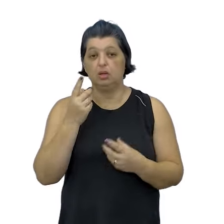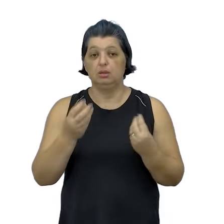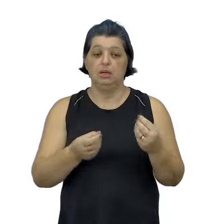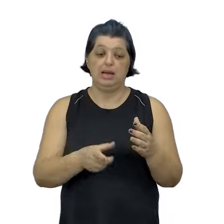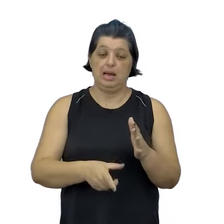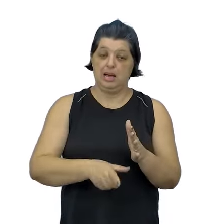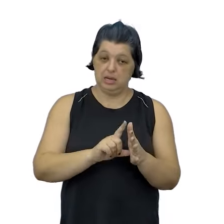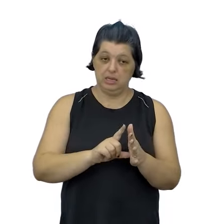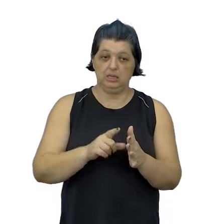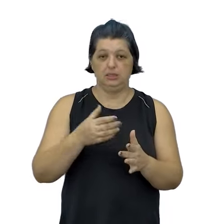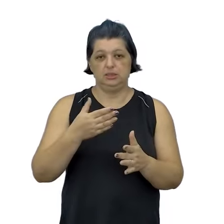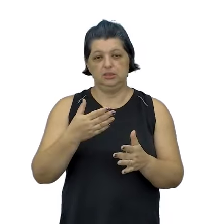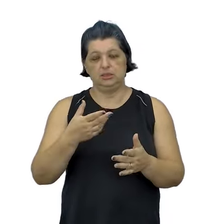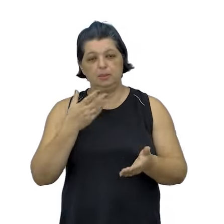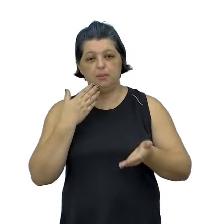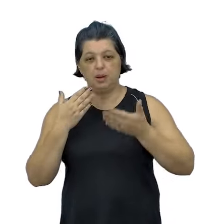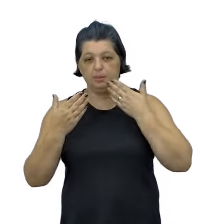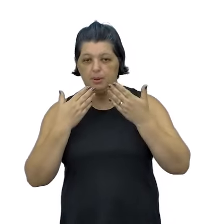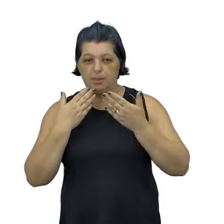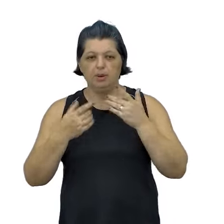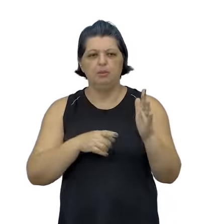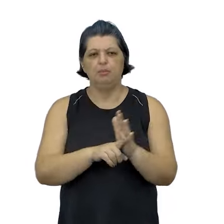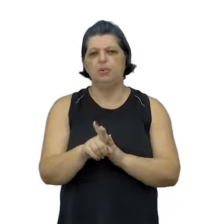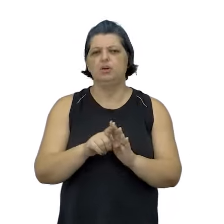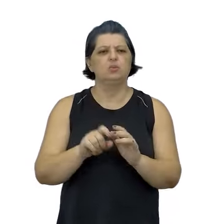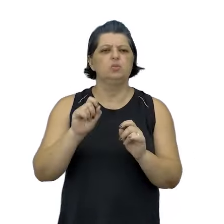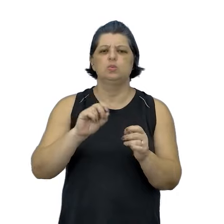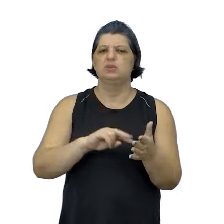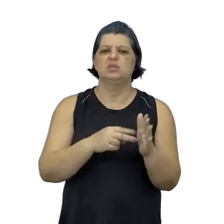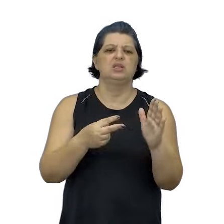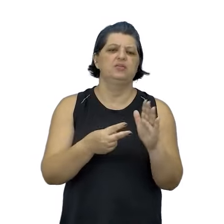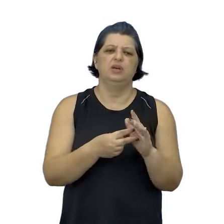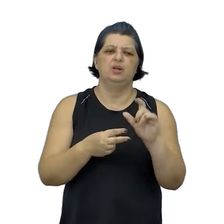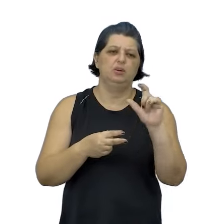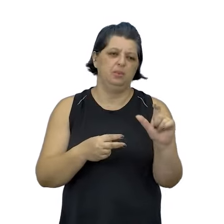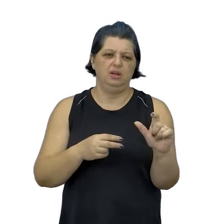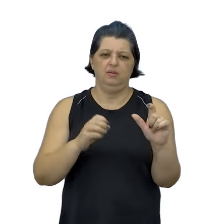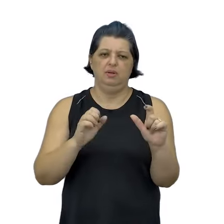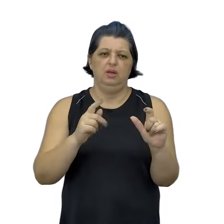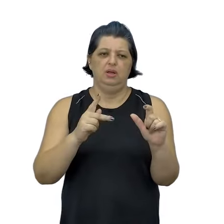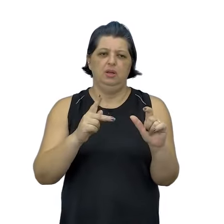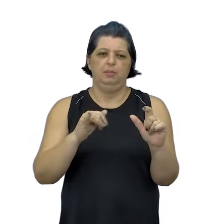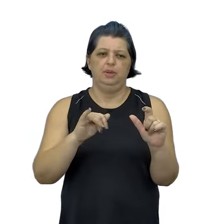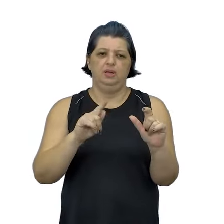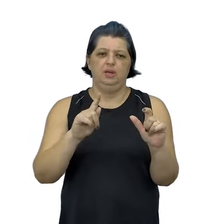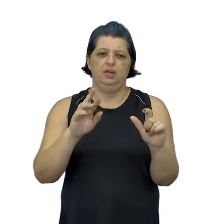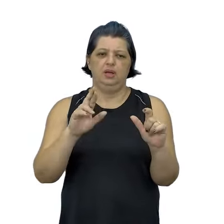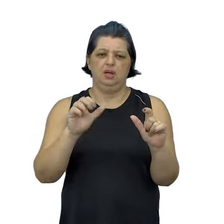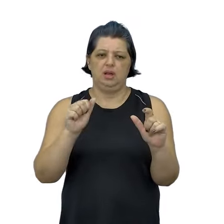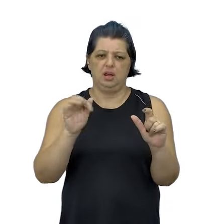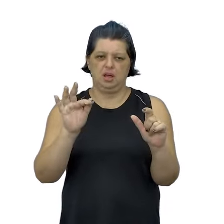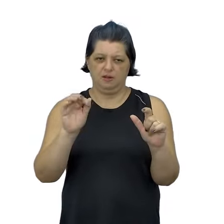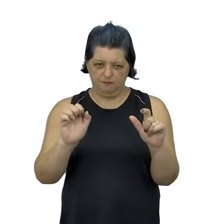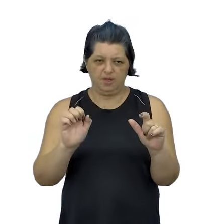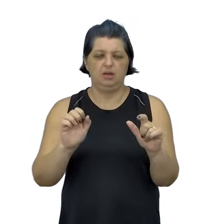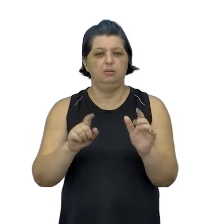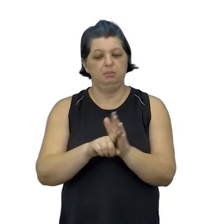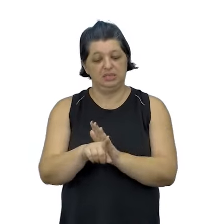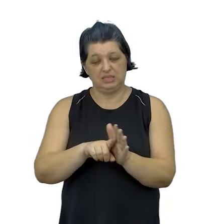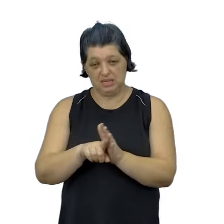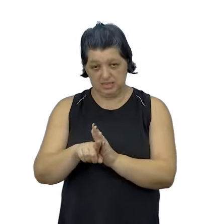discutam com os estudantes sobre o que é uma epígrafe, né? Peça até para que eles pesquisem isso em